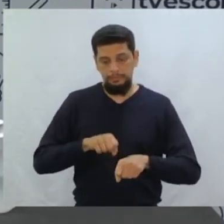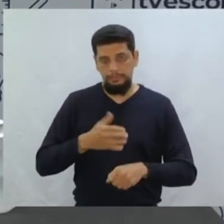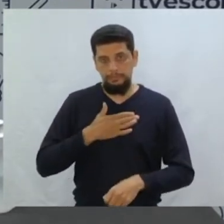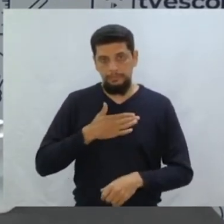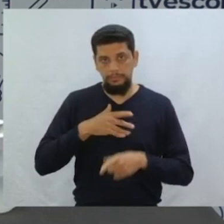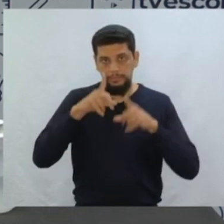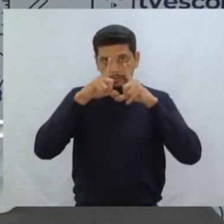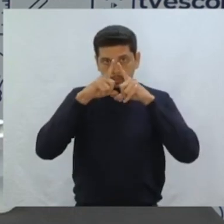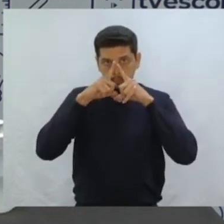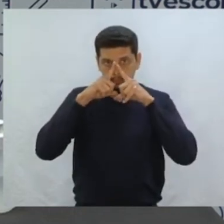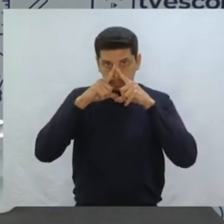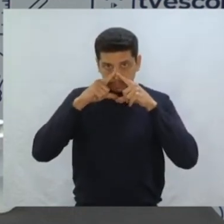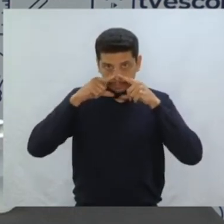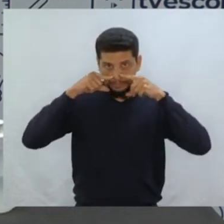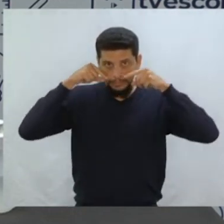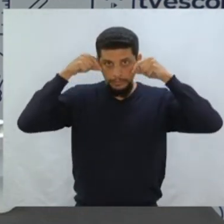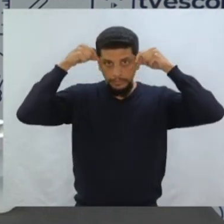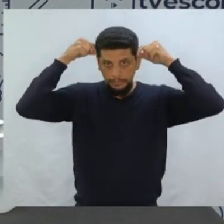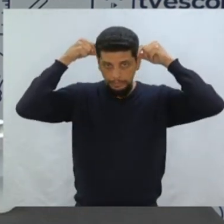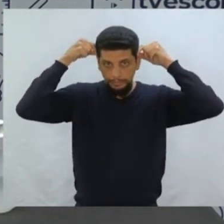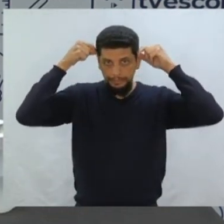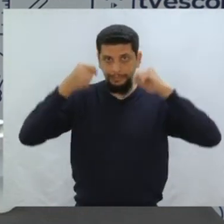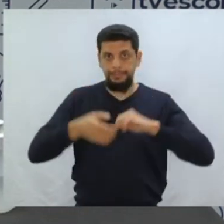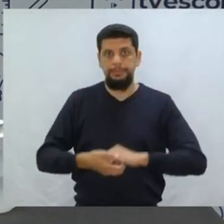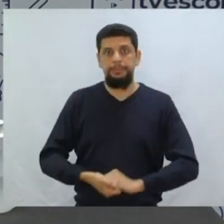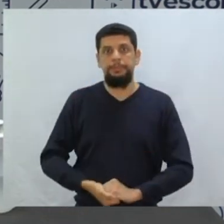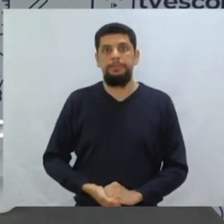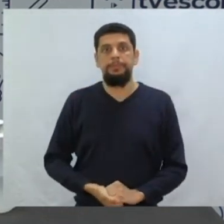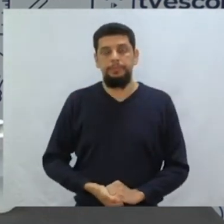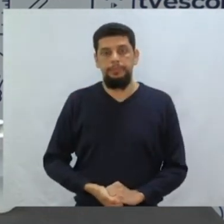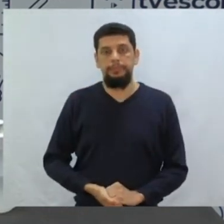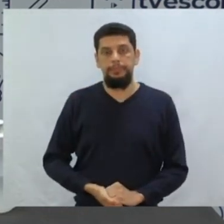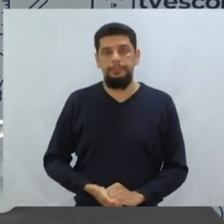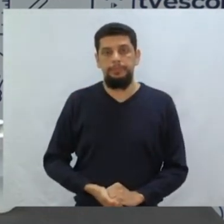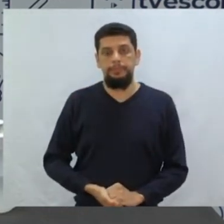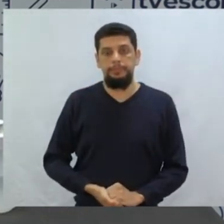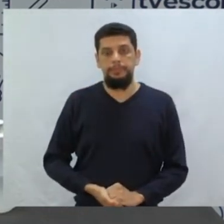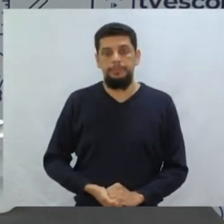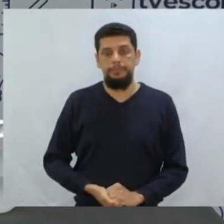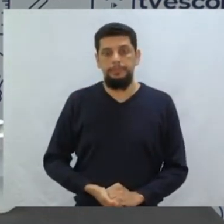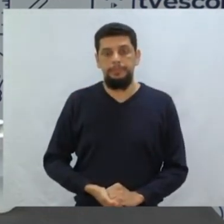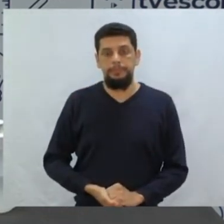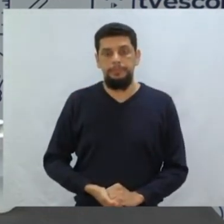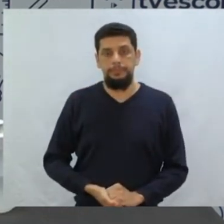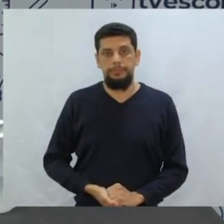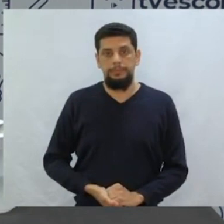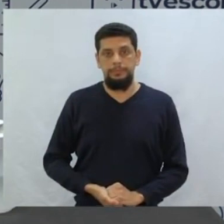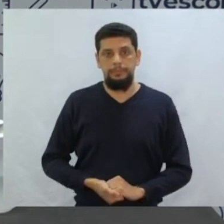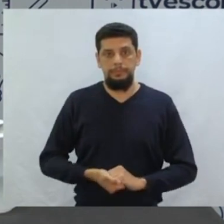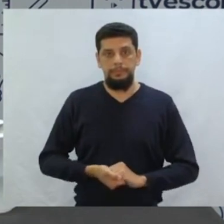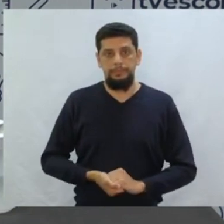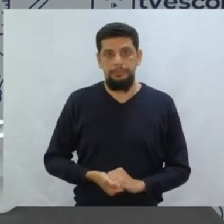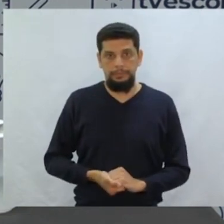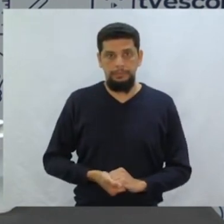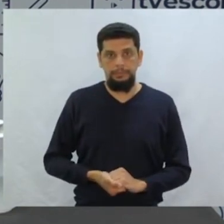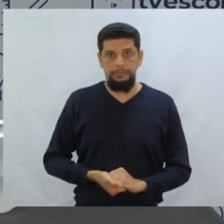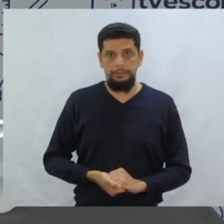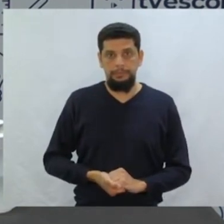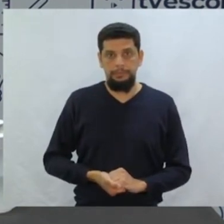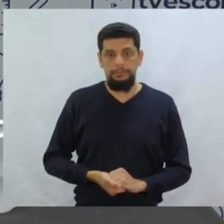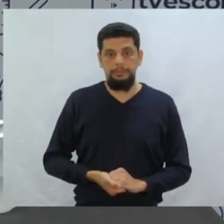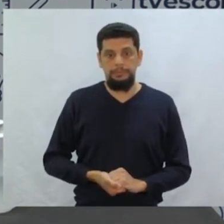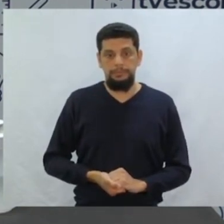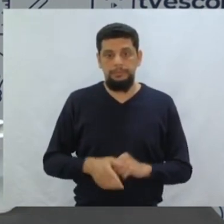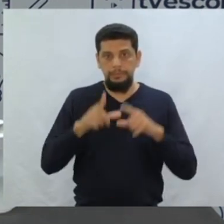e pegar a minha máscara, sempre pelo elástico. Olha só.